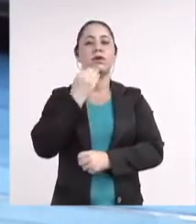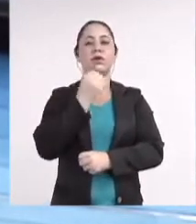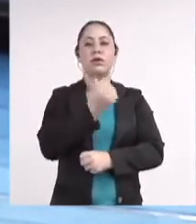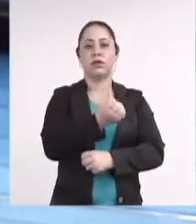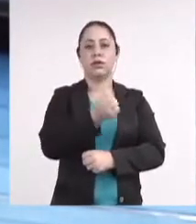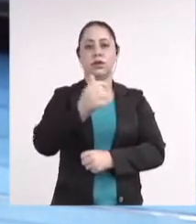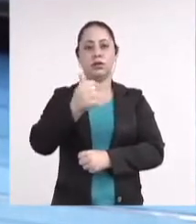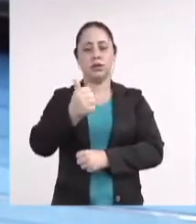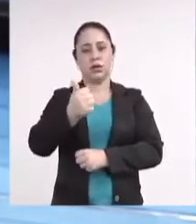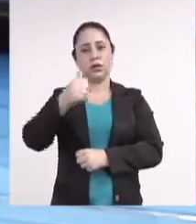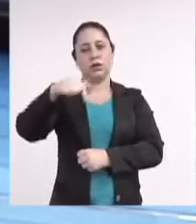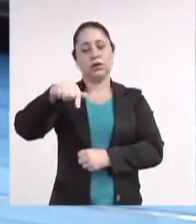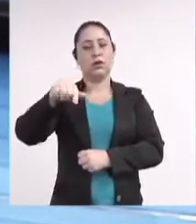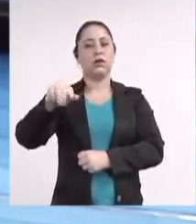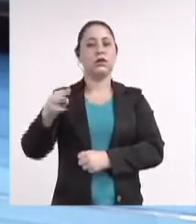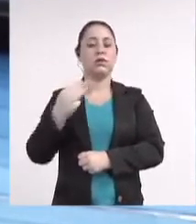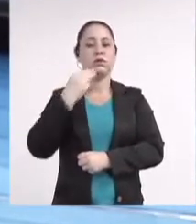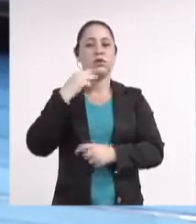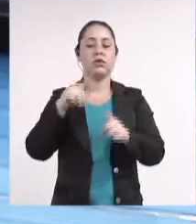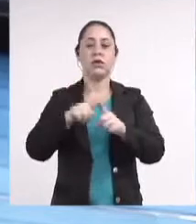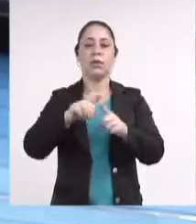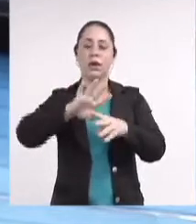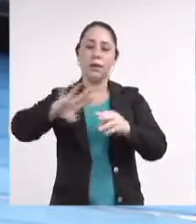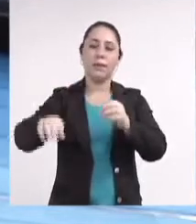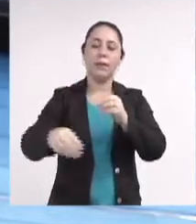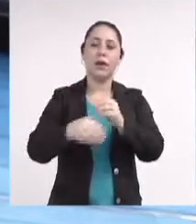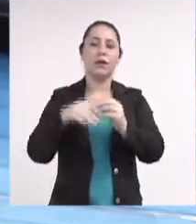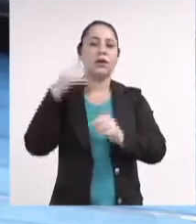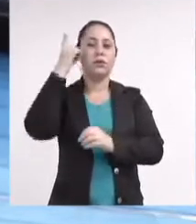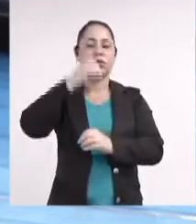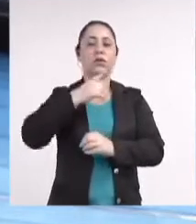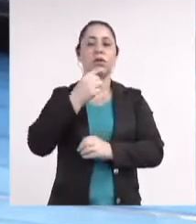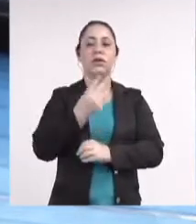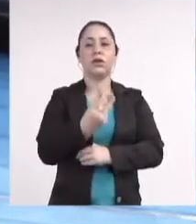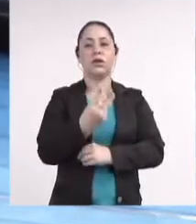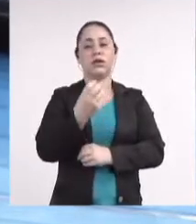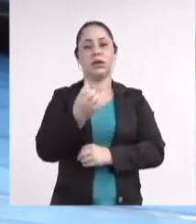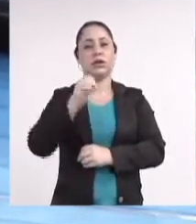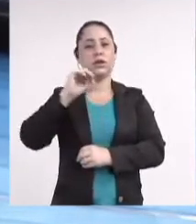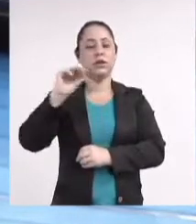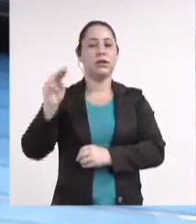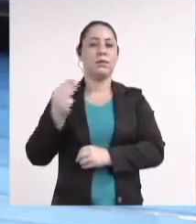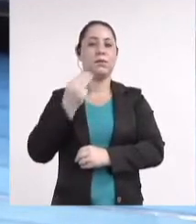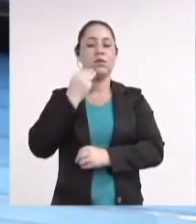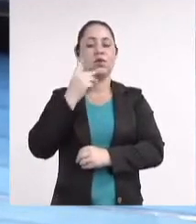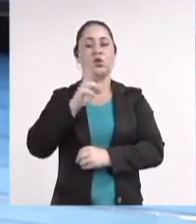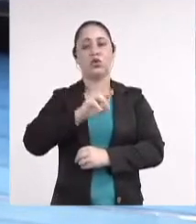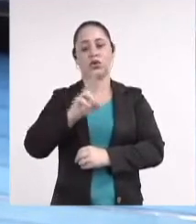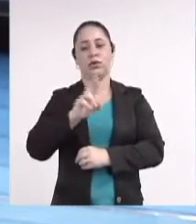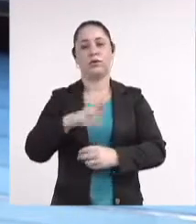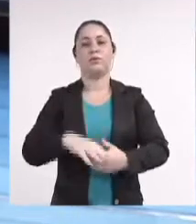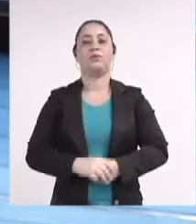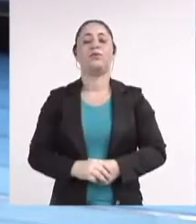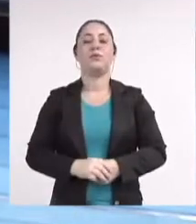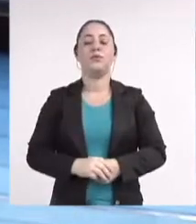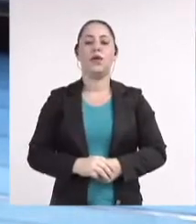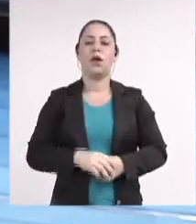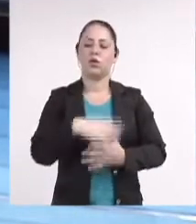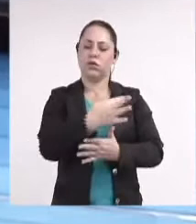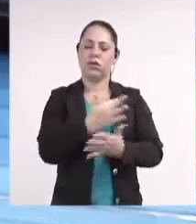milhões e as emendas parlamentares representam dentro desse orçamento 36 milhões de reais. O